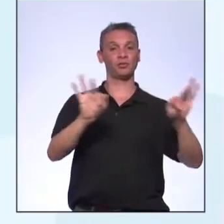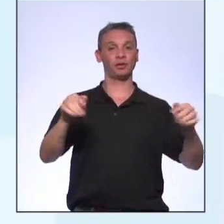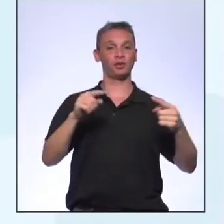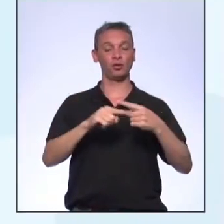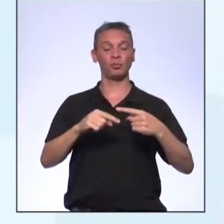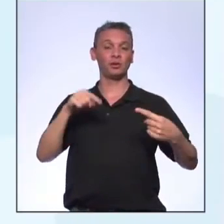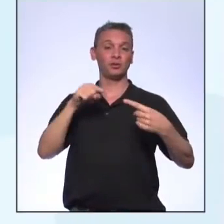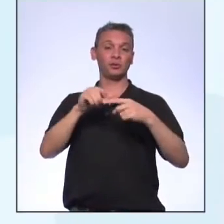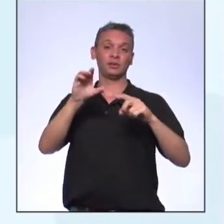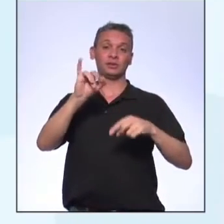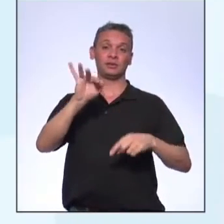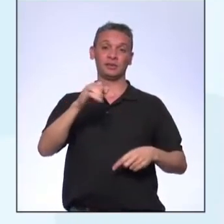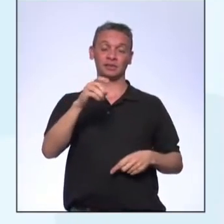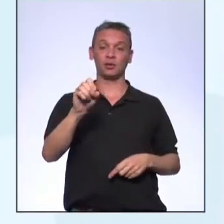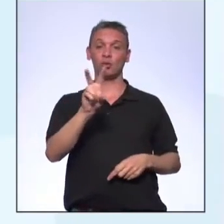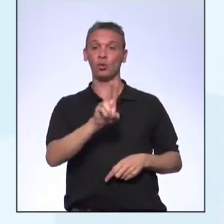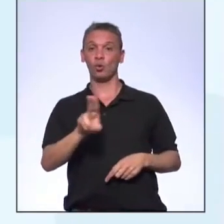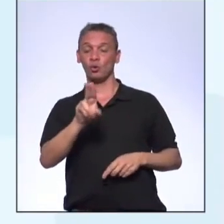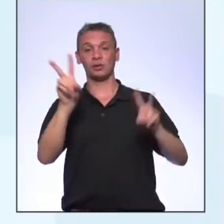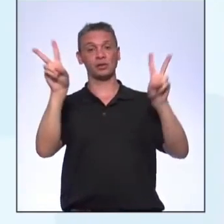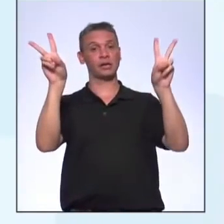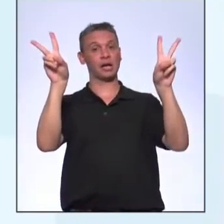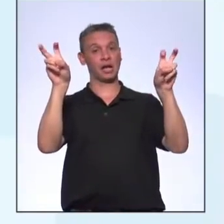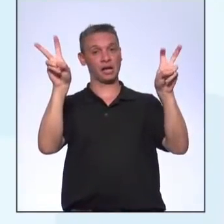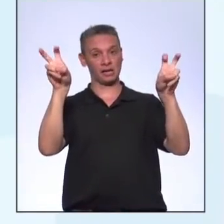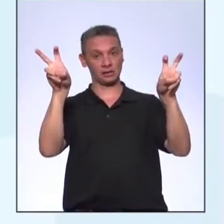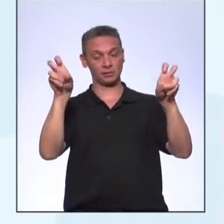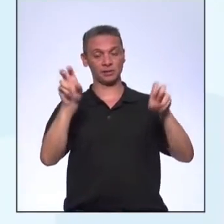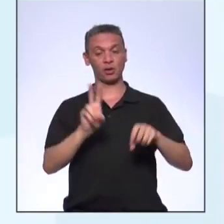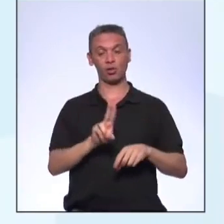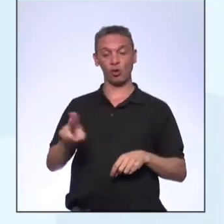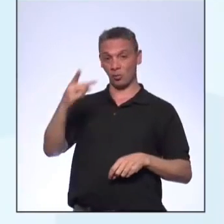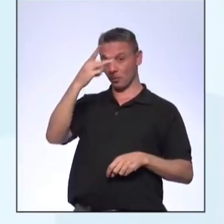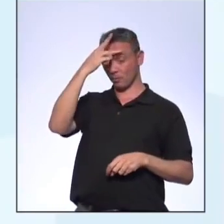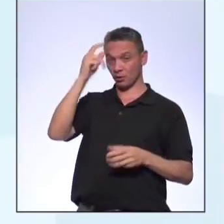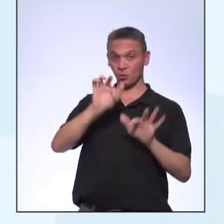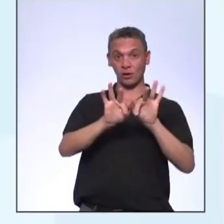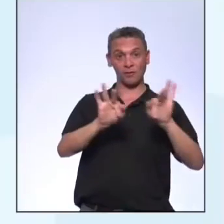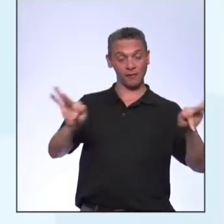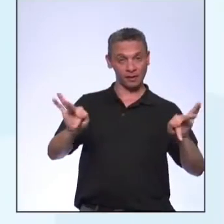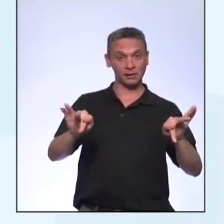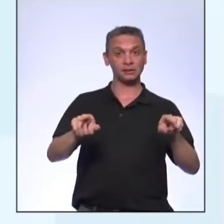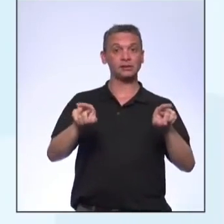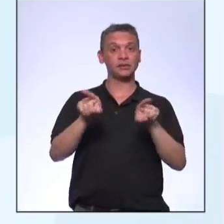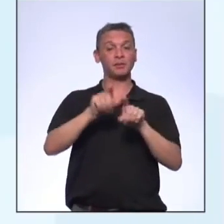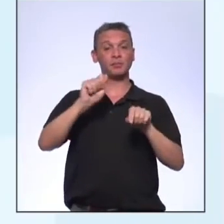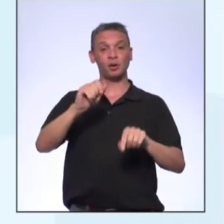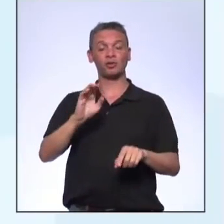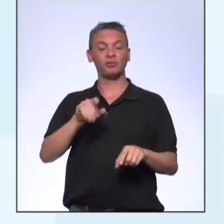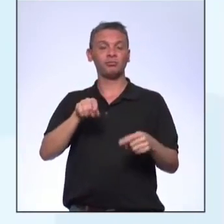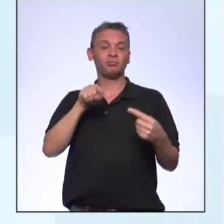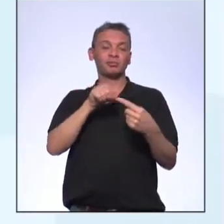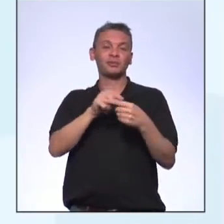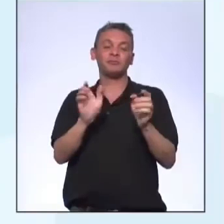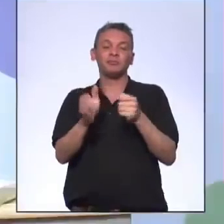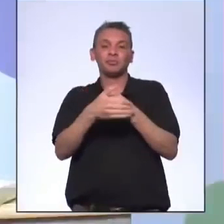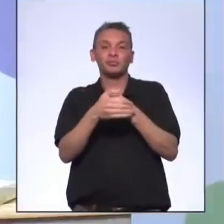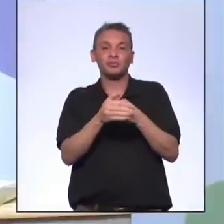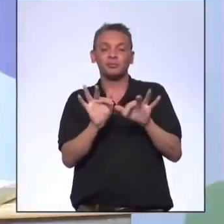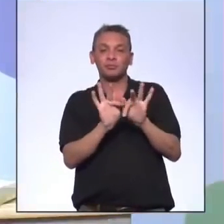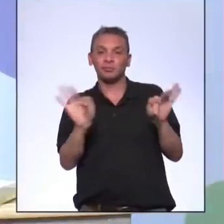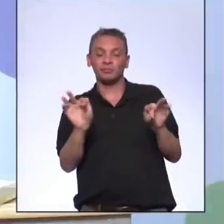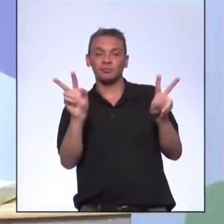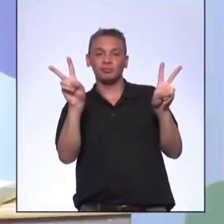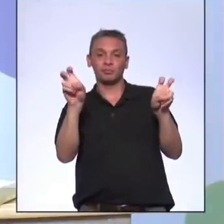citação direta, fazendo uso das aspas, com a presença do nome do autor, ou de forma indireta, por meio de